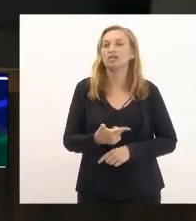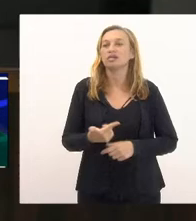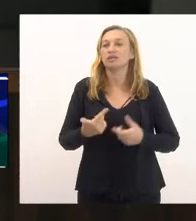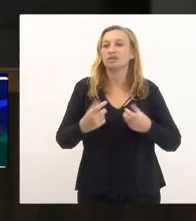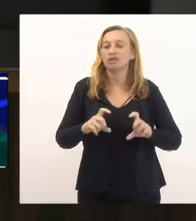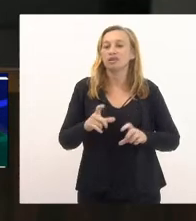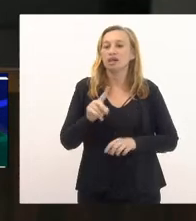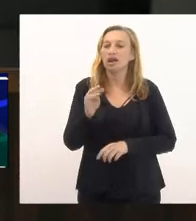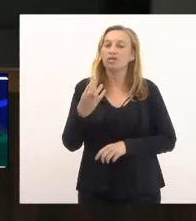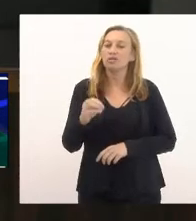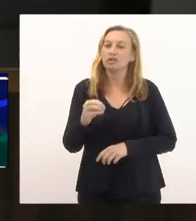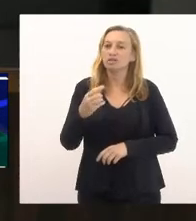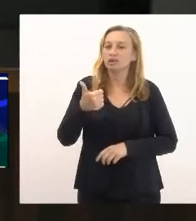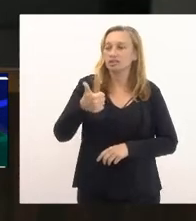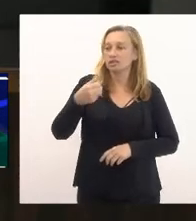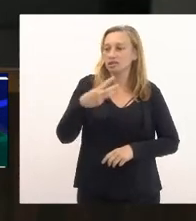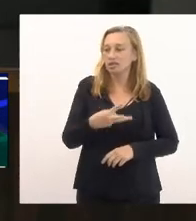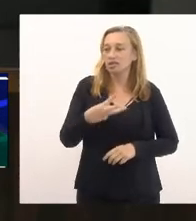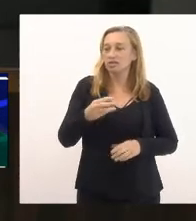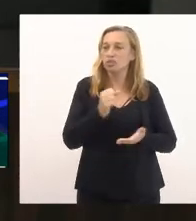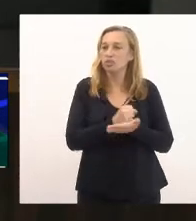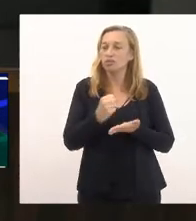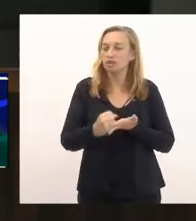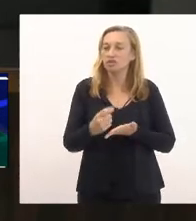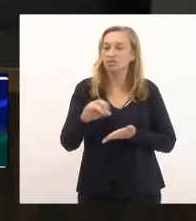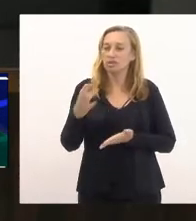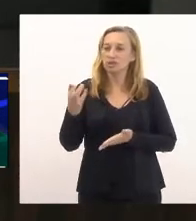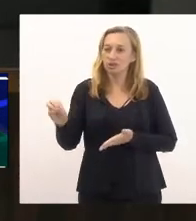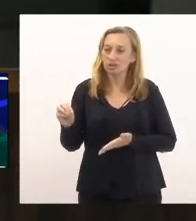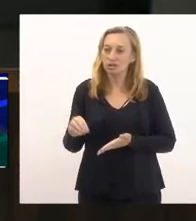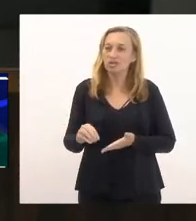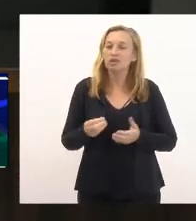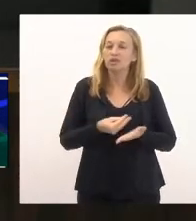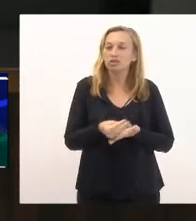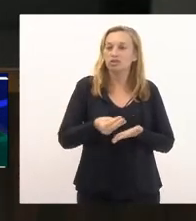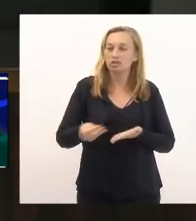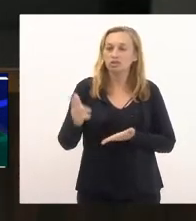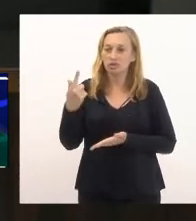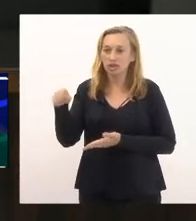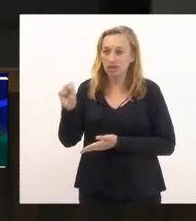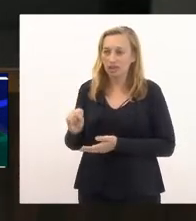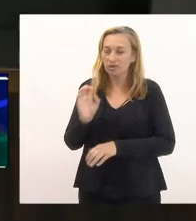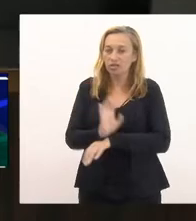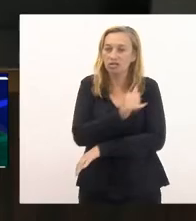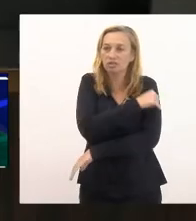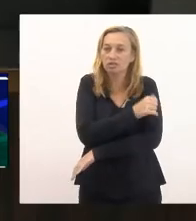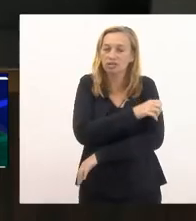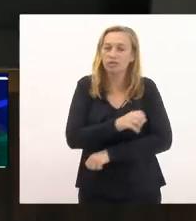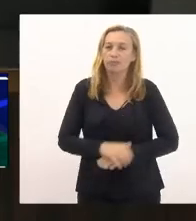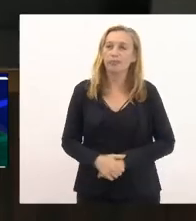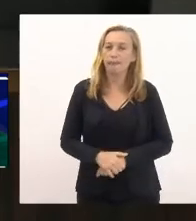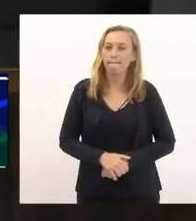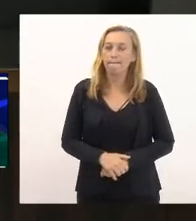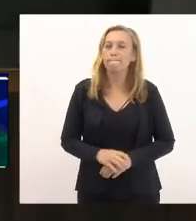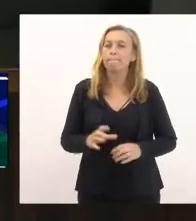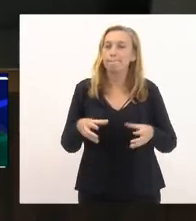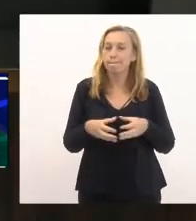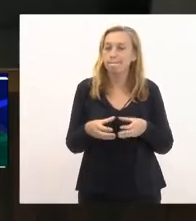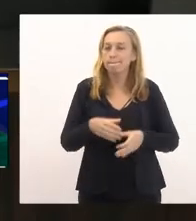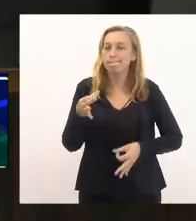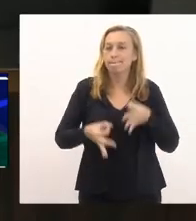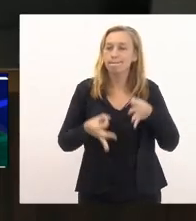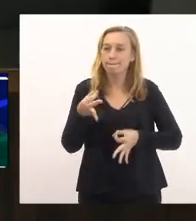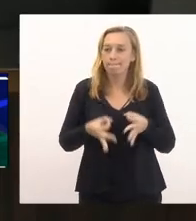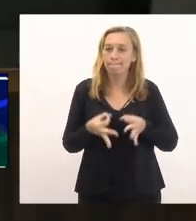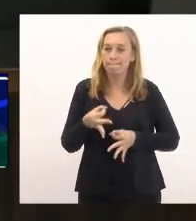da cláusula 13 do contrato de concessão de serviços públicos de distribuição de gás canalizado no Estado do Rio de Janeiro, pendendo de pareceres das comissões de Constituição e